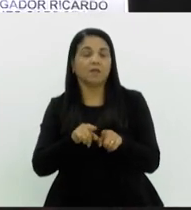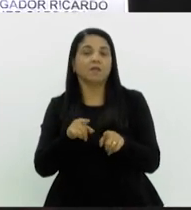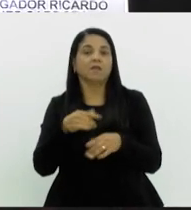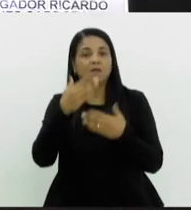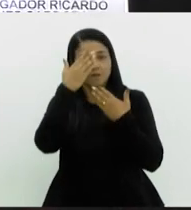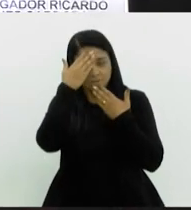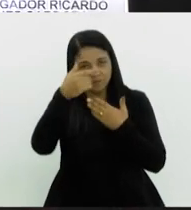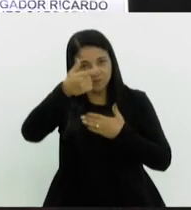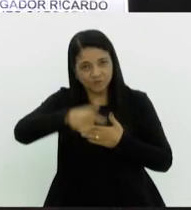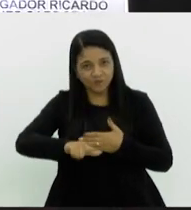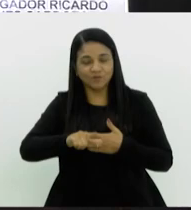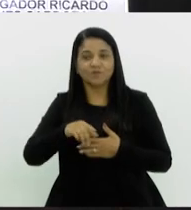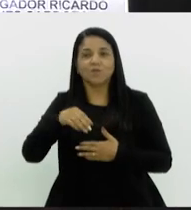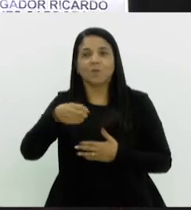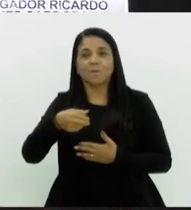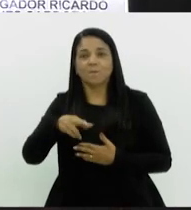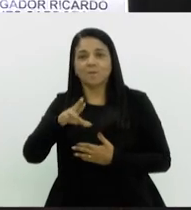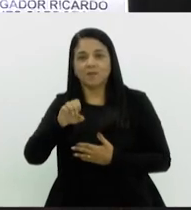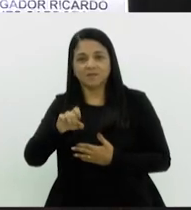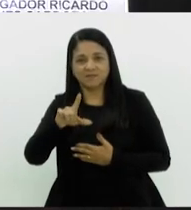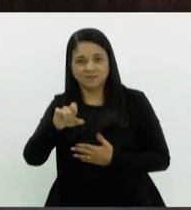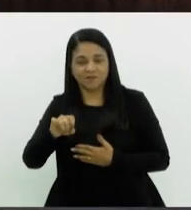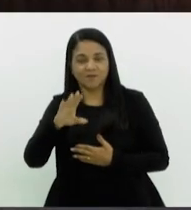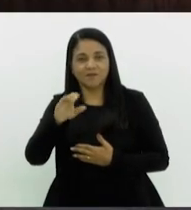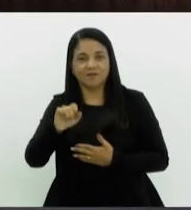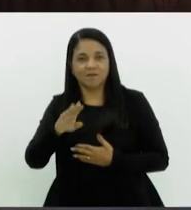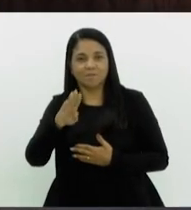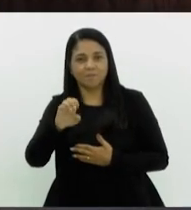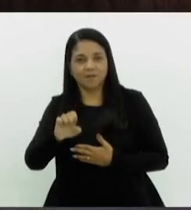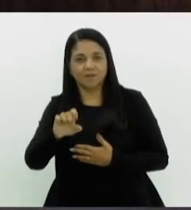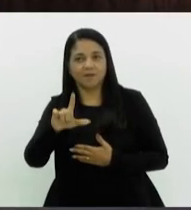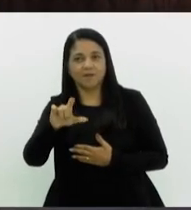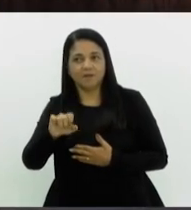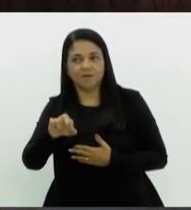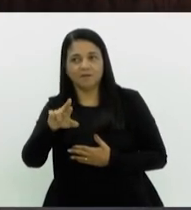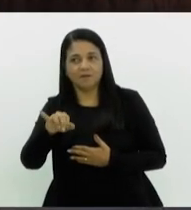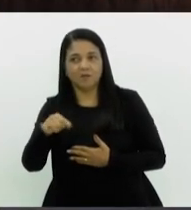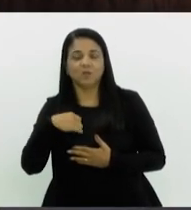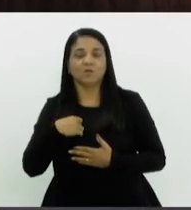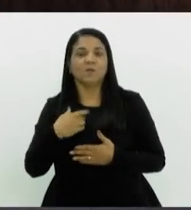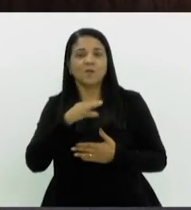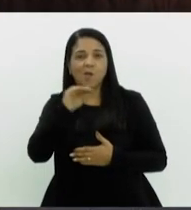amigo Marcelo Cabeleireiro por essa oportunidade de estar fazendo